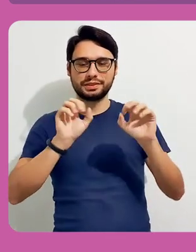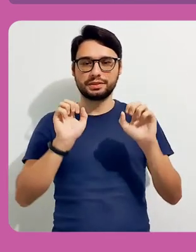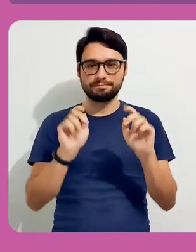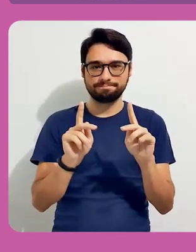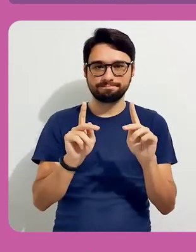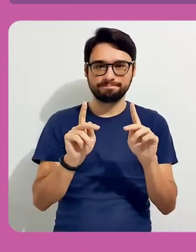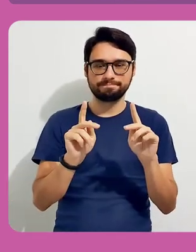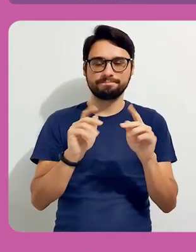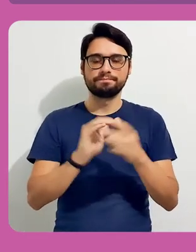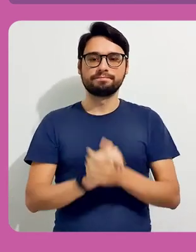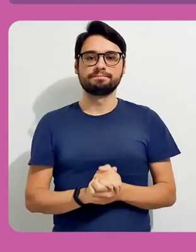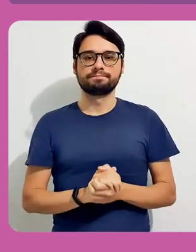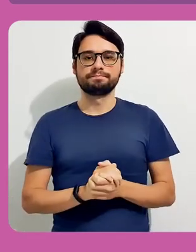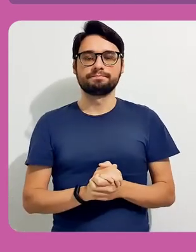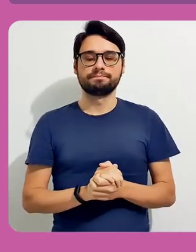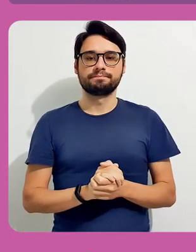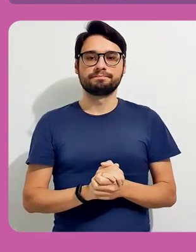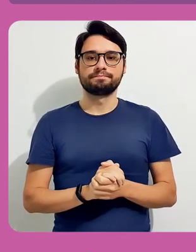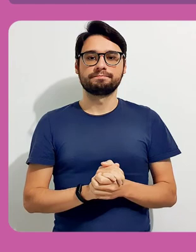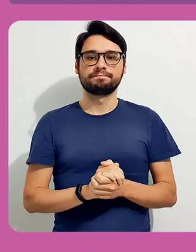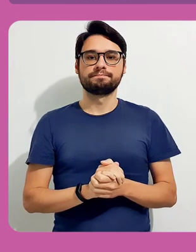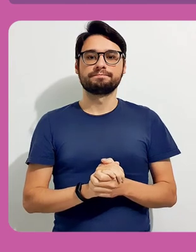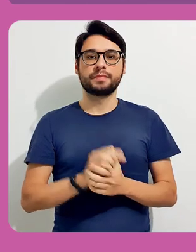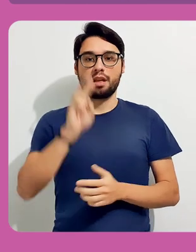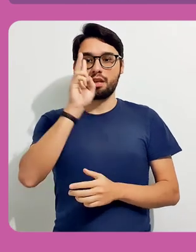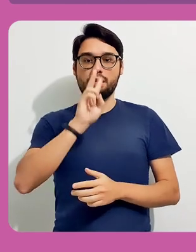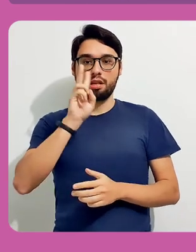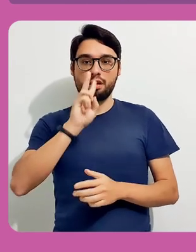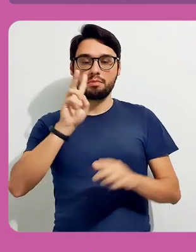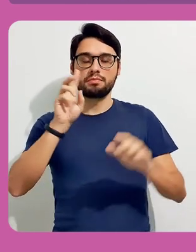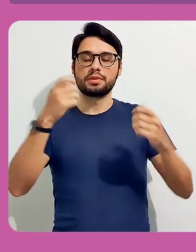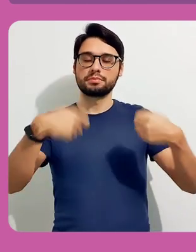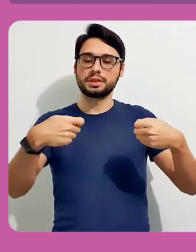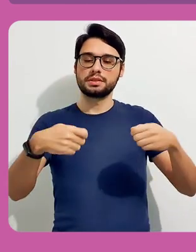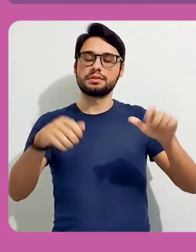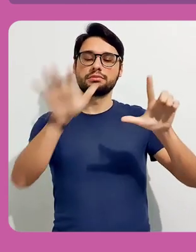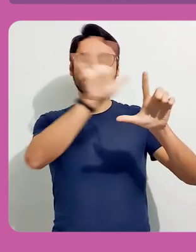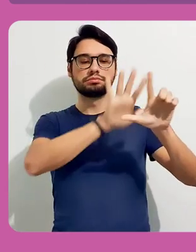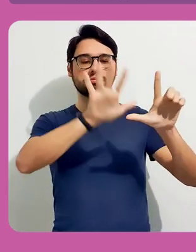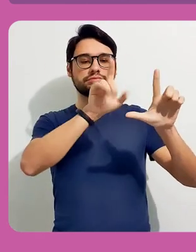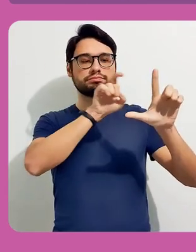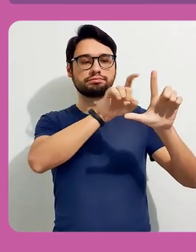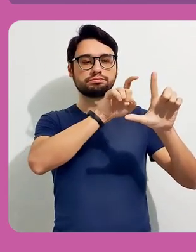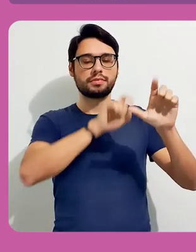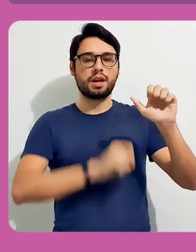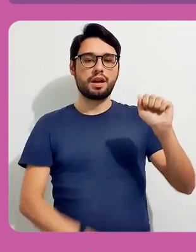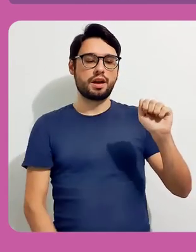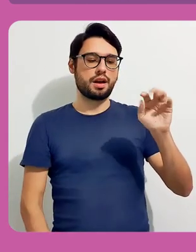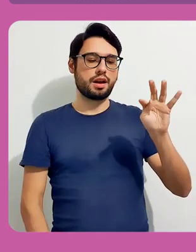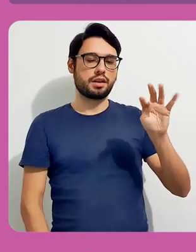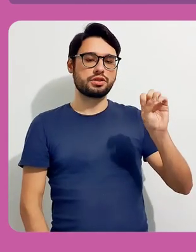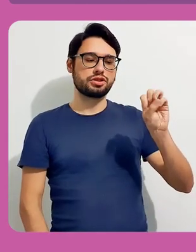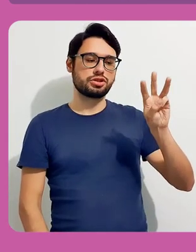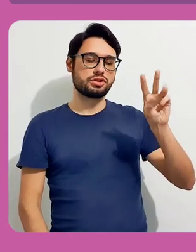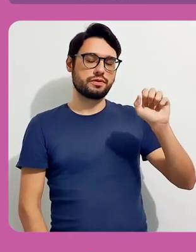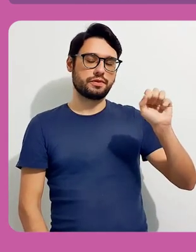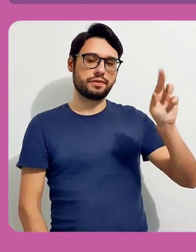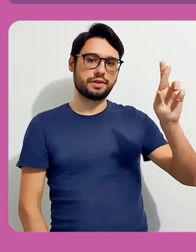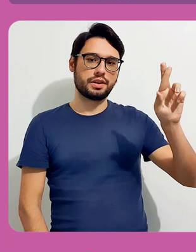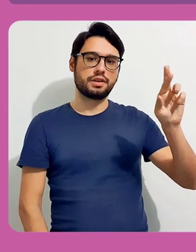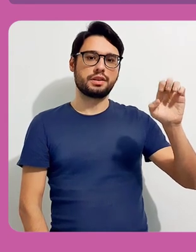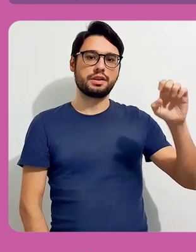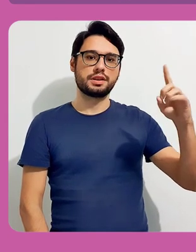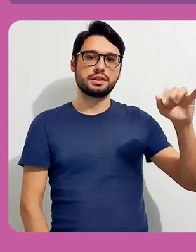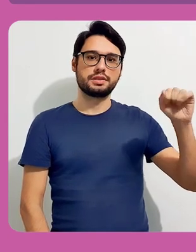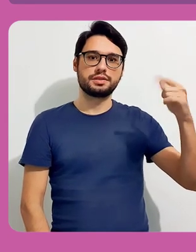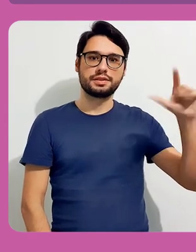Certo? Bom, vou ativar a edição de novo, voltar lá nas minhas configurações para mostrar o que acontece